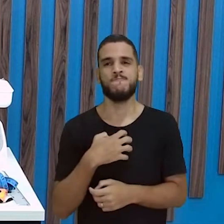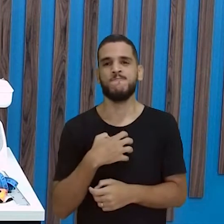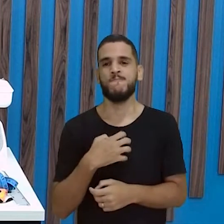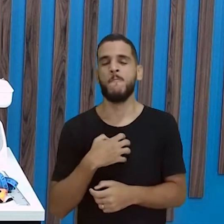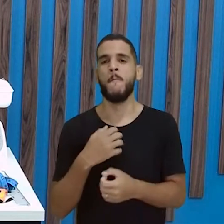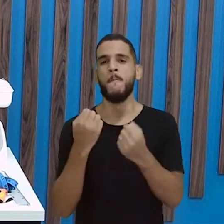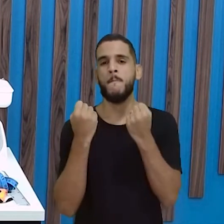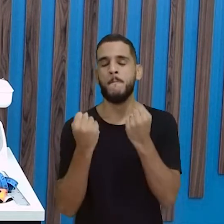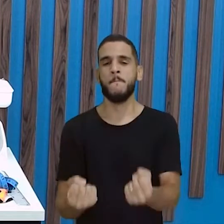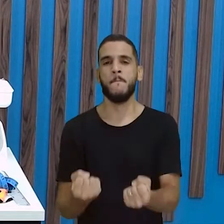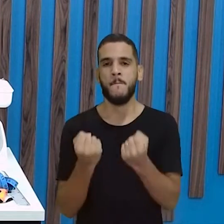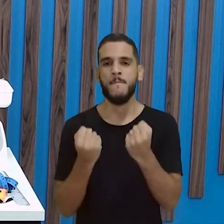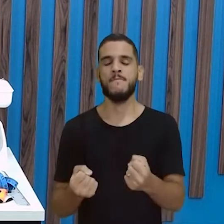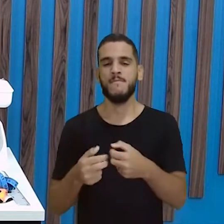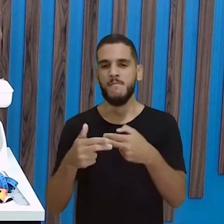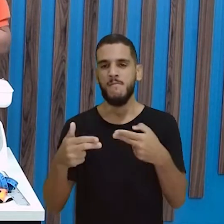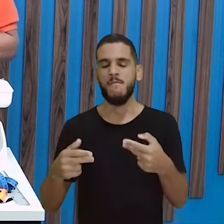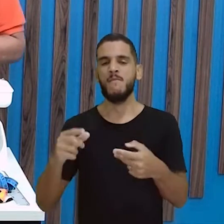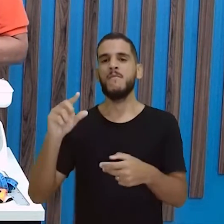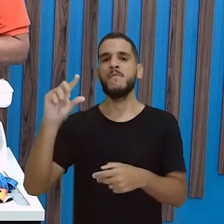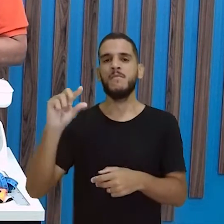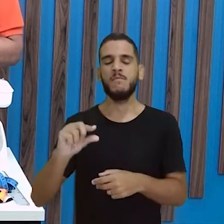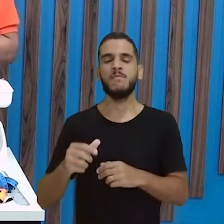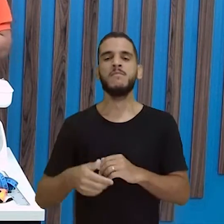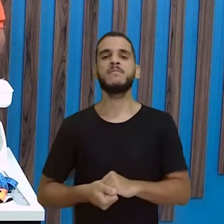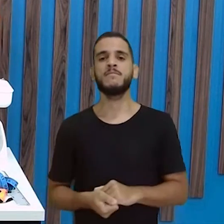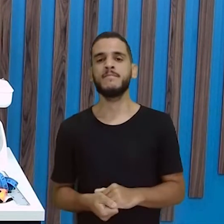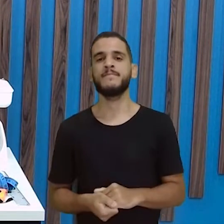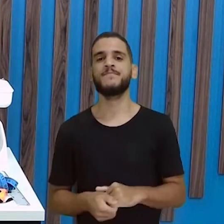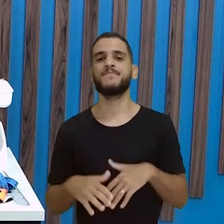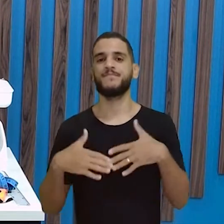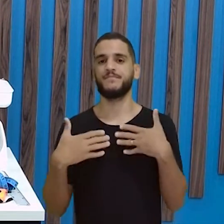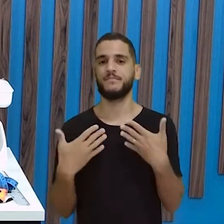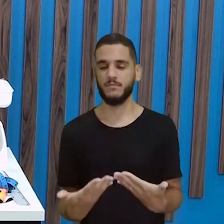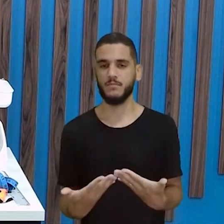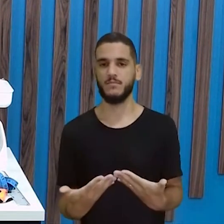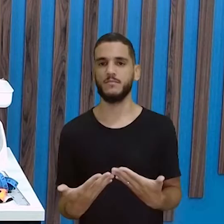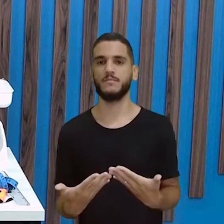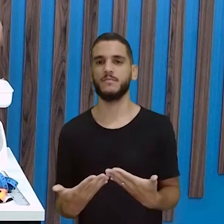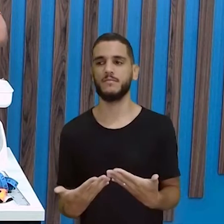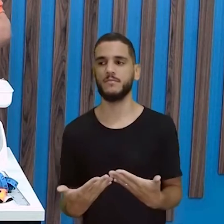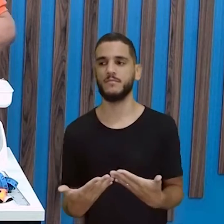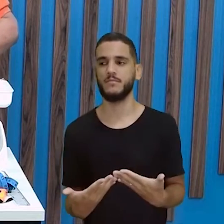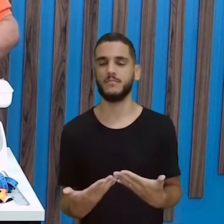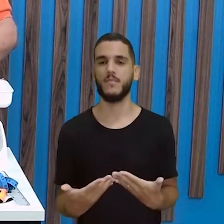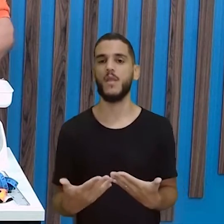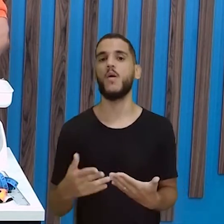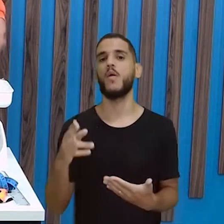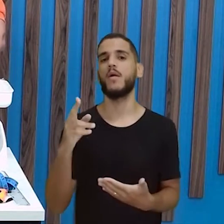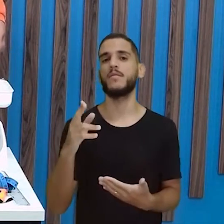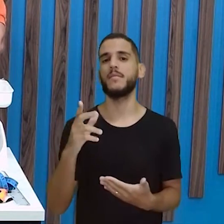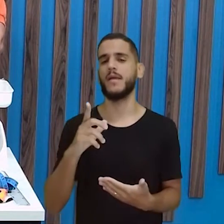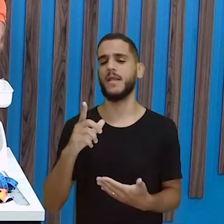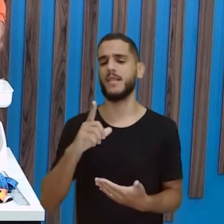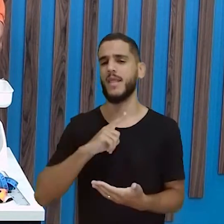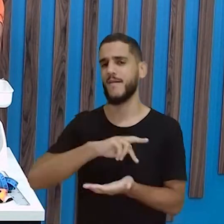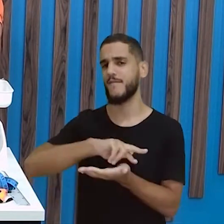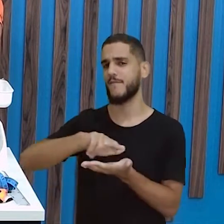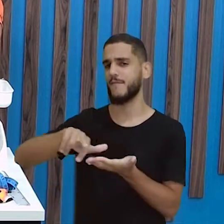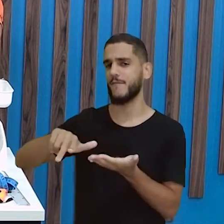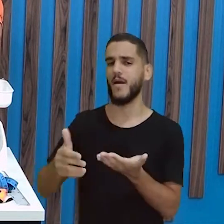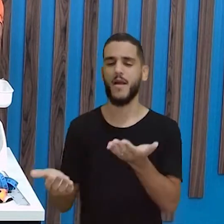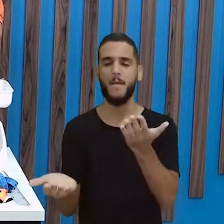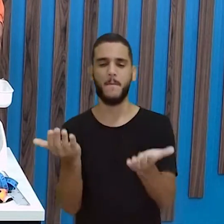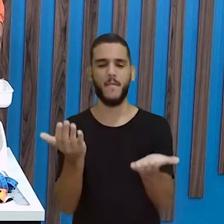pesar coisas muito miudinhas. Então, esse tipo de balança você ainda